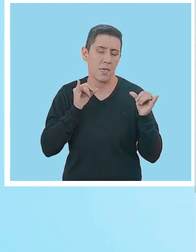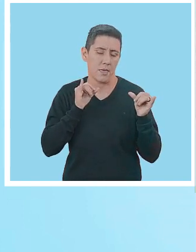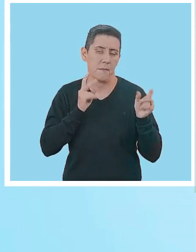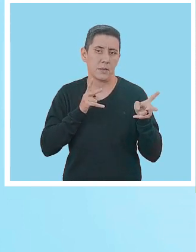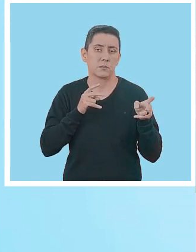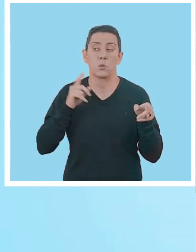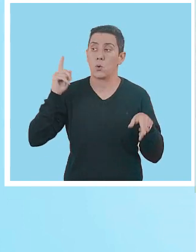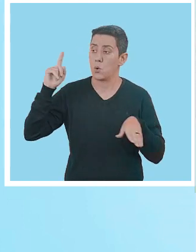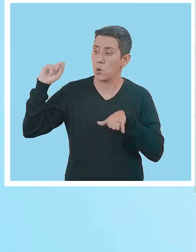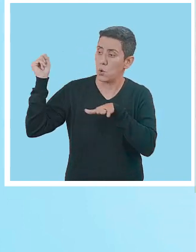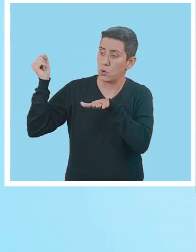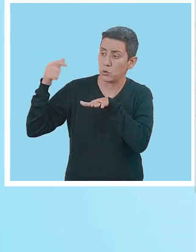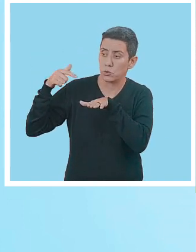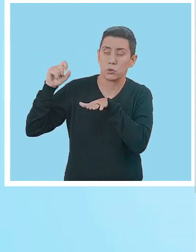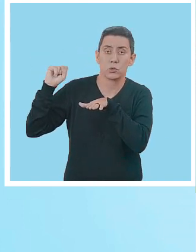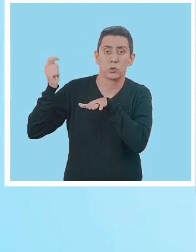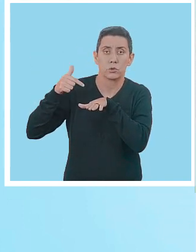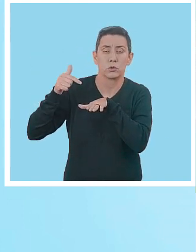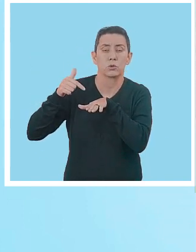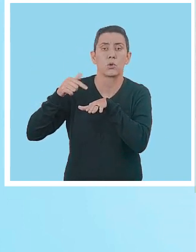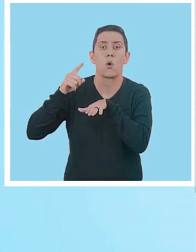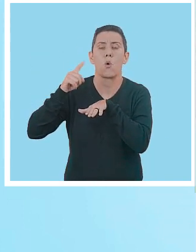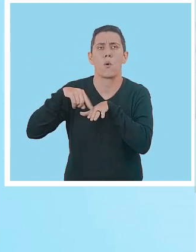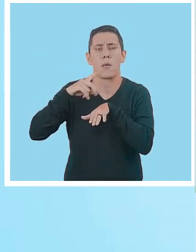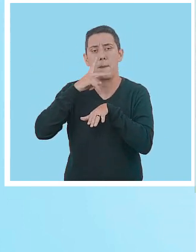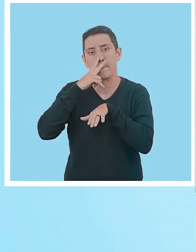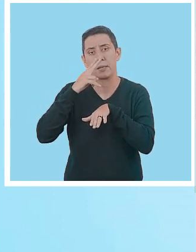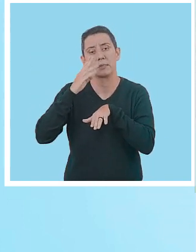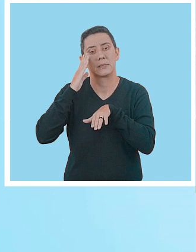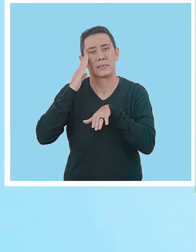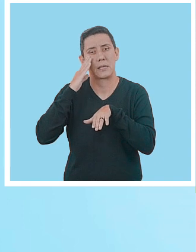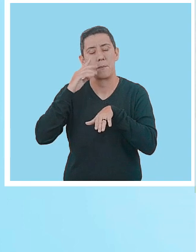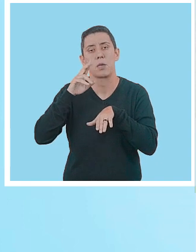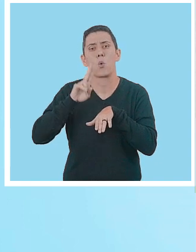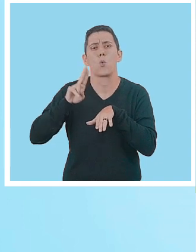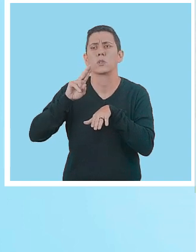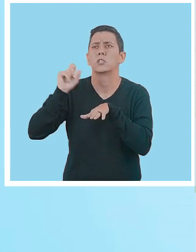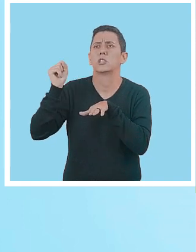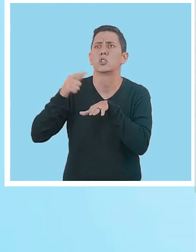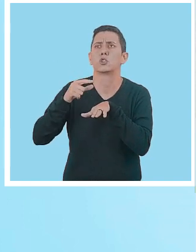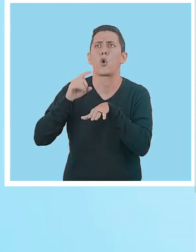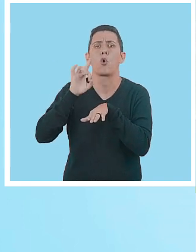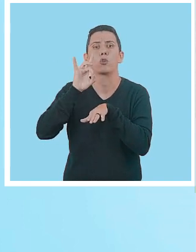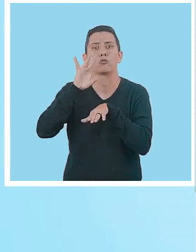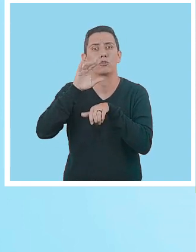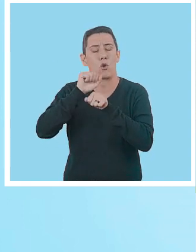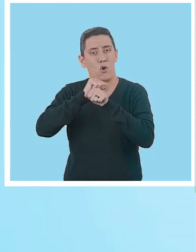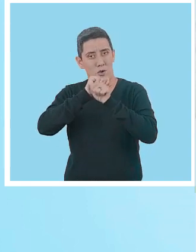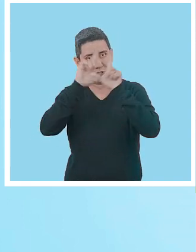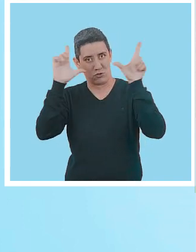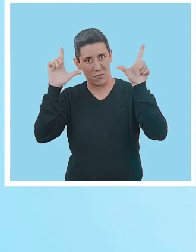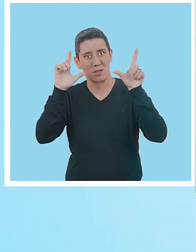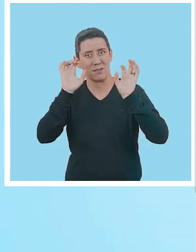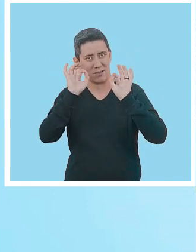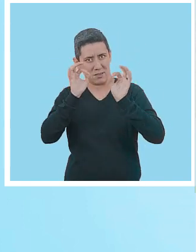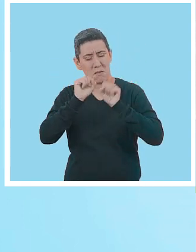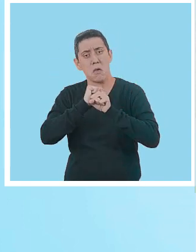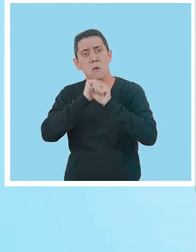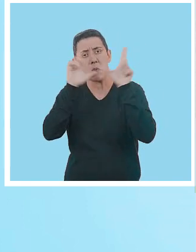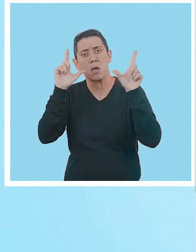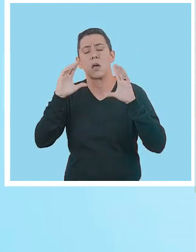curva de geração que ela é de urna Então esse gráfico aqui né a linha amarela representa